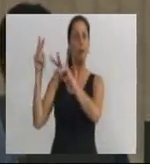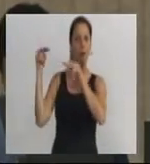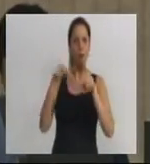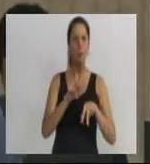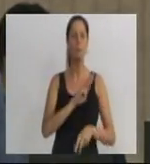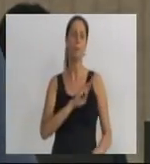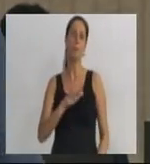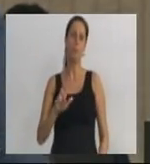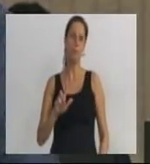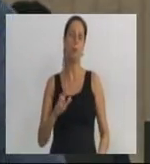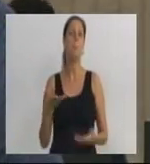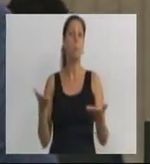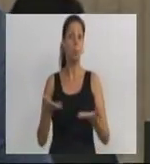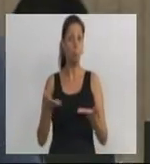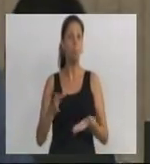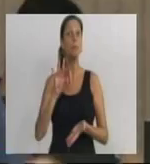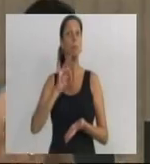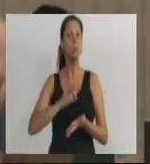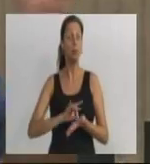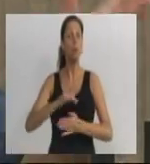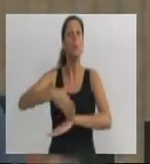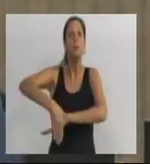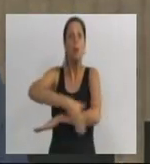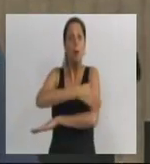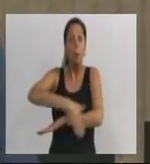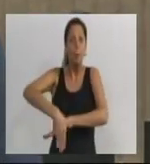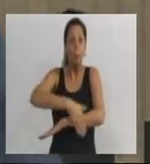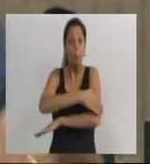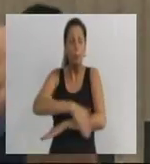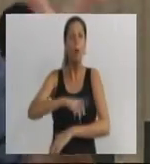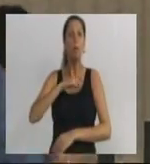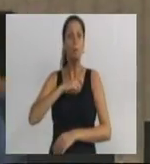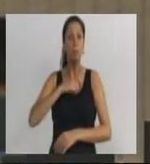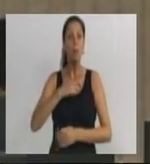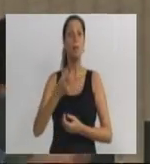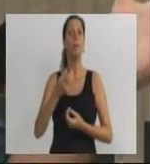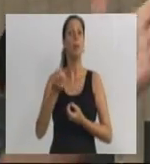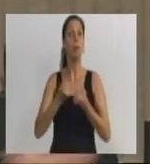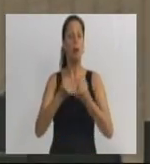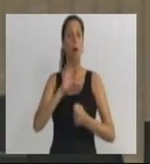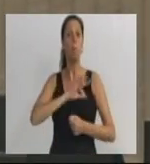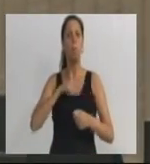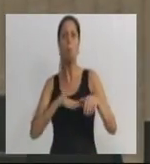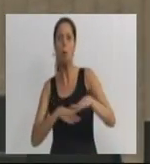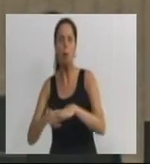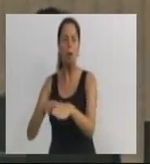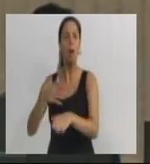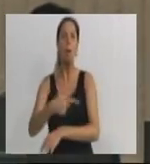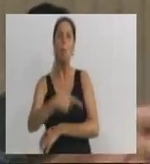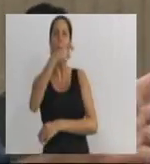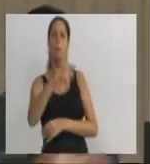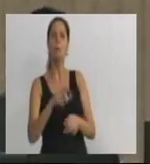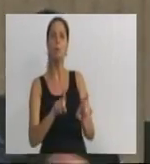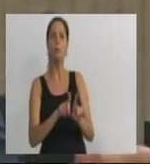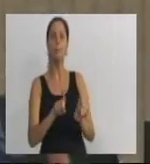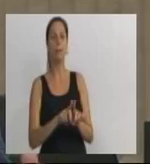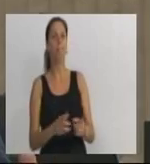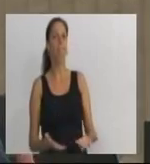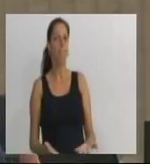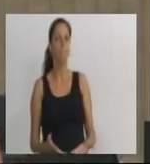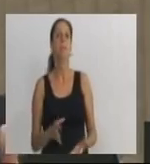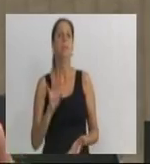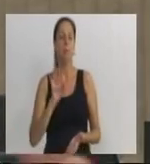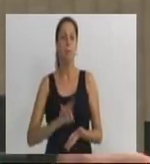Hoje vivenciamos aí tiro em plena via pública, situações na área central, várias situações, e quem que acompanha aí o espaço policial nas rádios aí fica cada vez